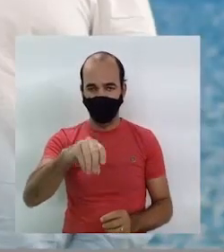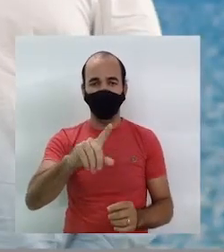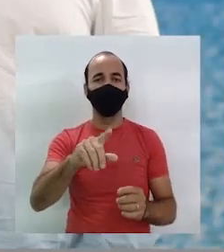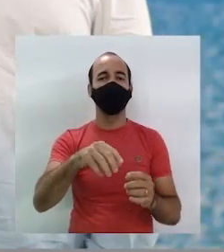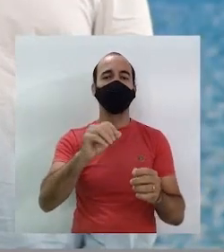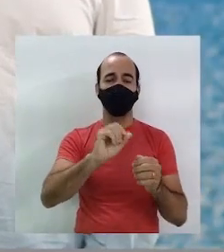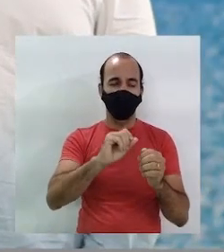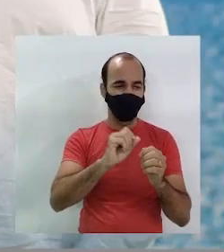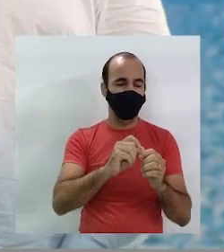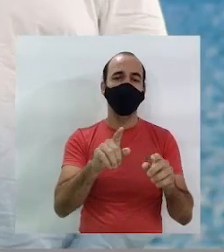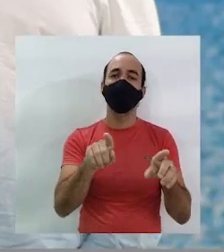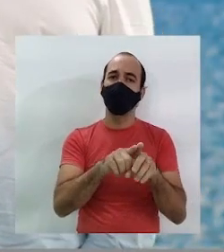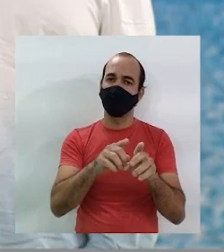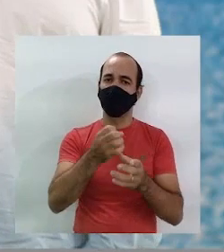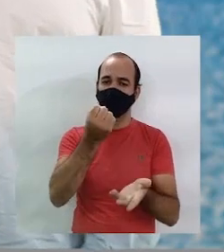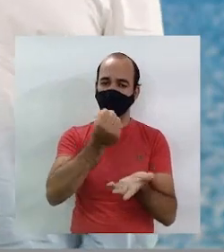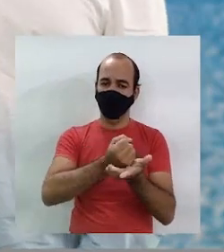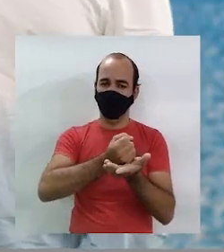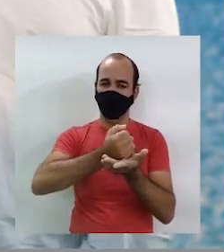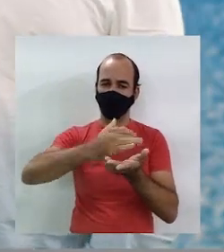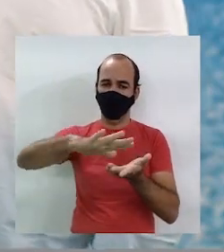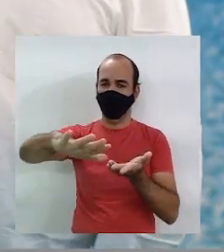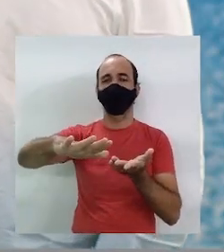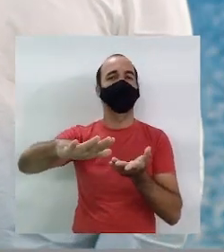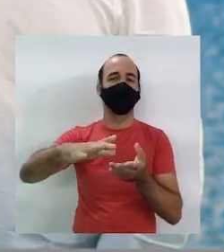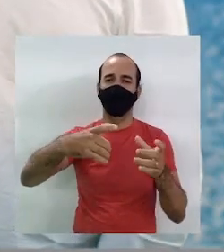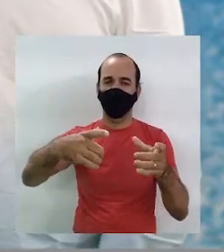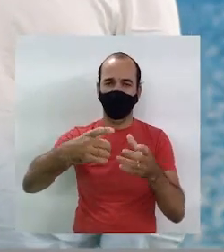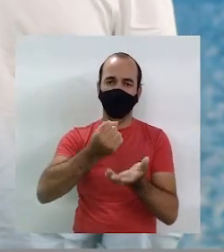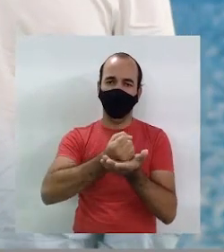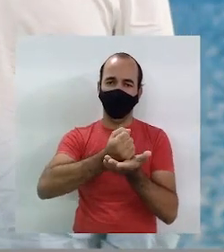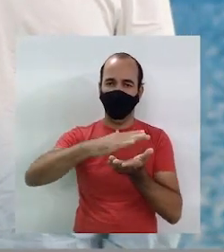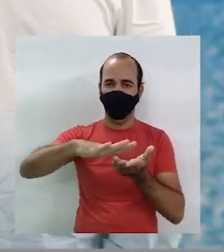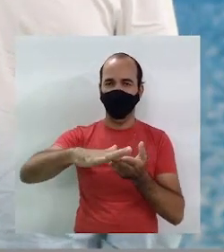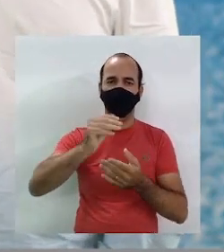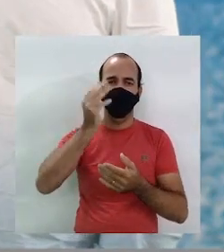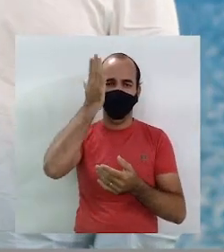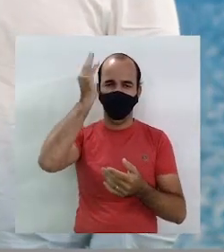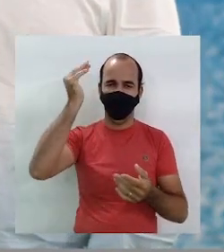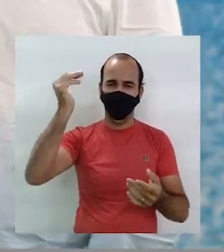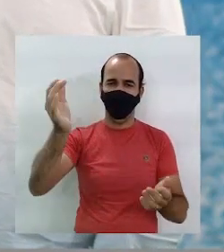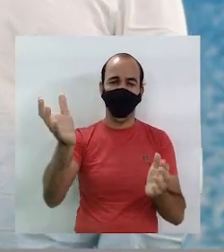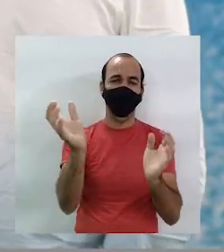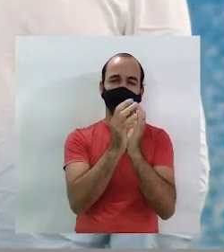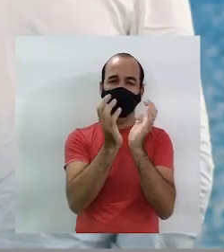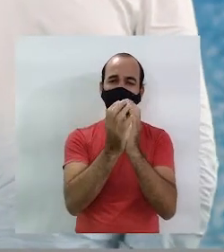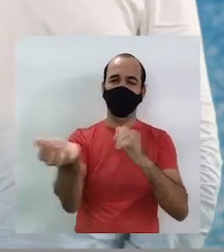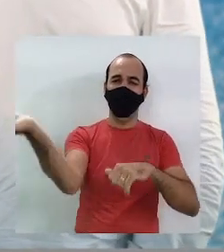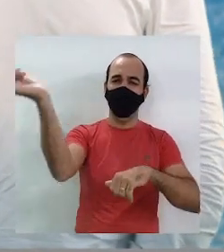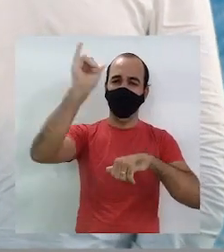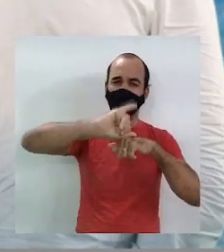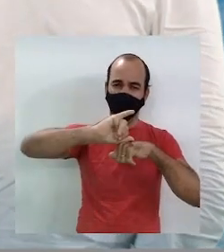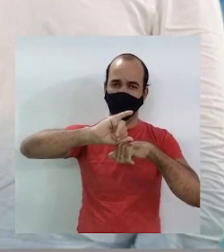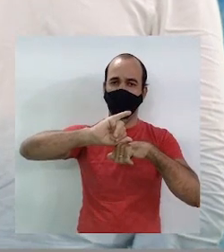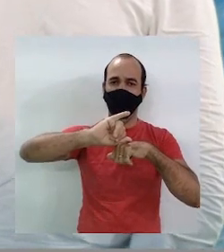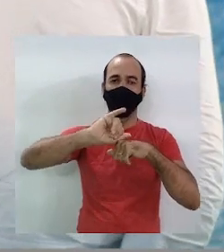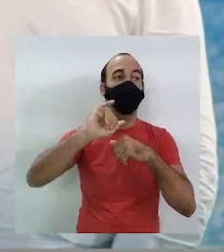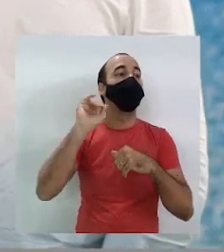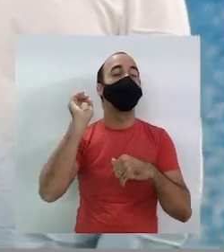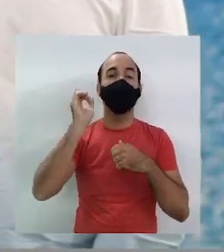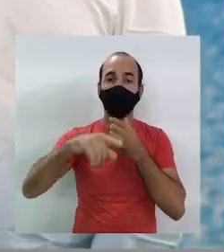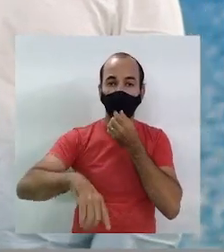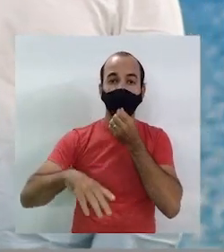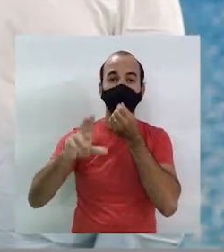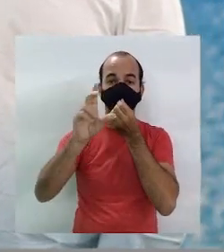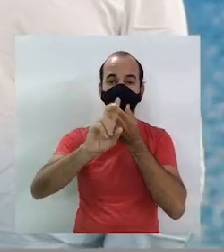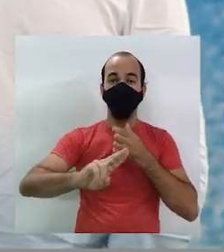cartão postal do Recife. Todo mundo conhece, né? Ô, professor, eu achei interessante quando o senhor fala justamente essa questão de que é um cartão postal do